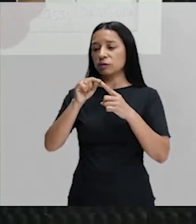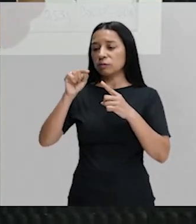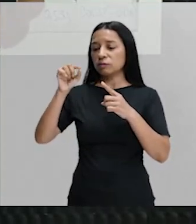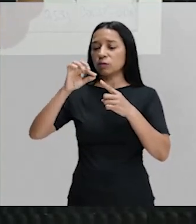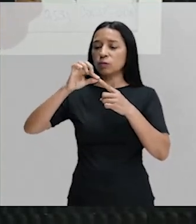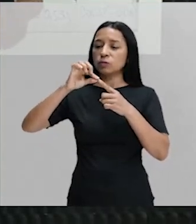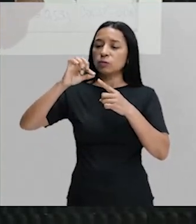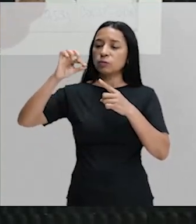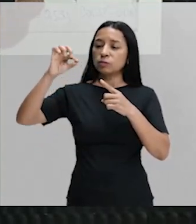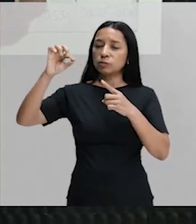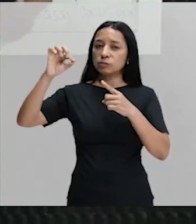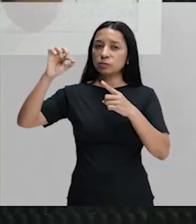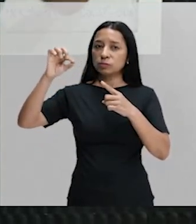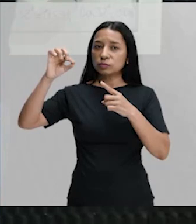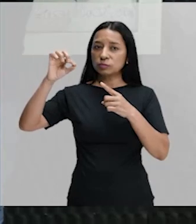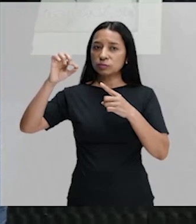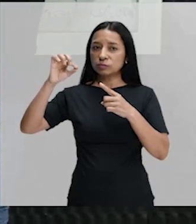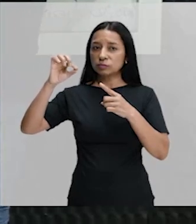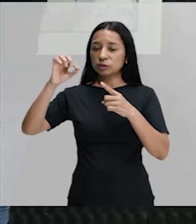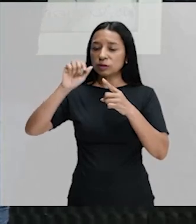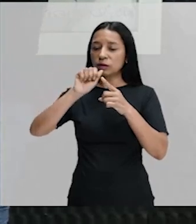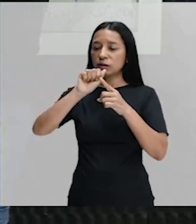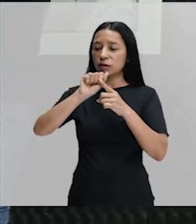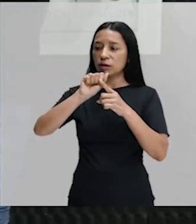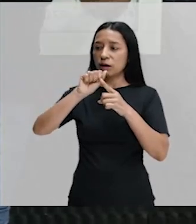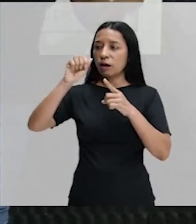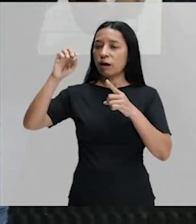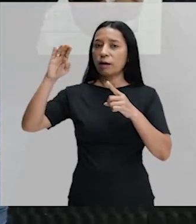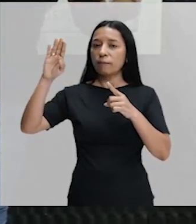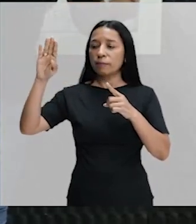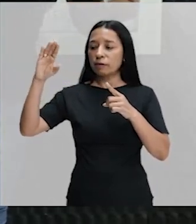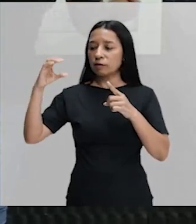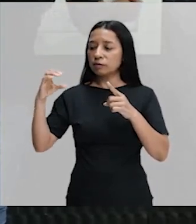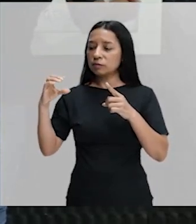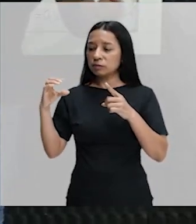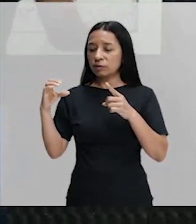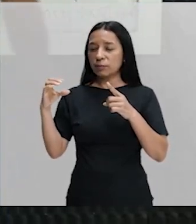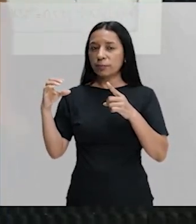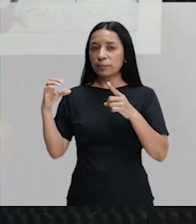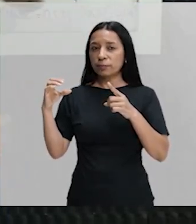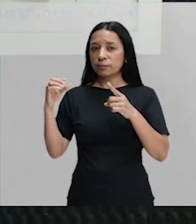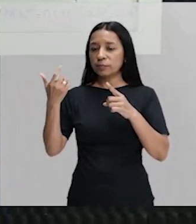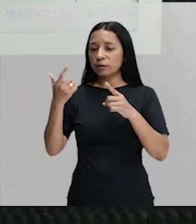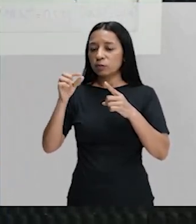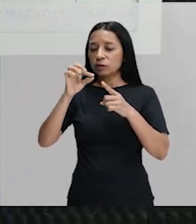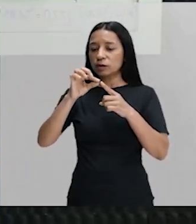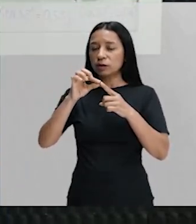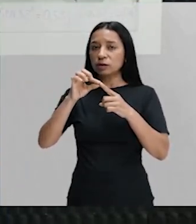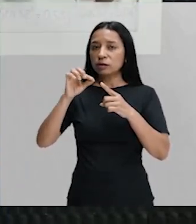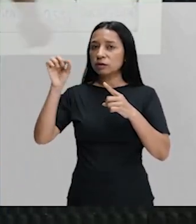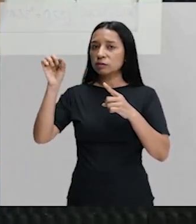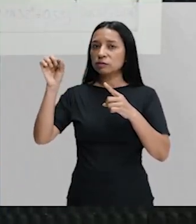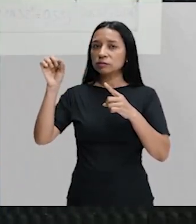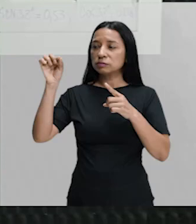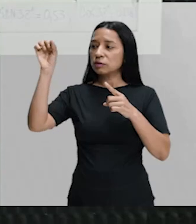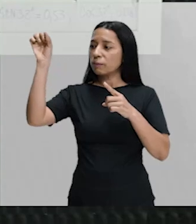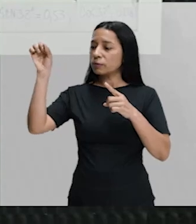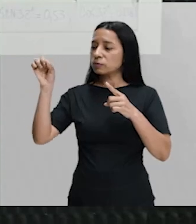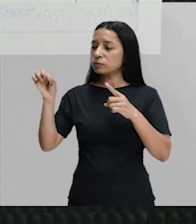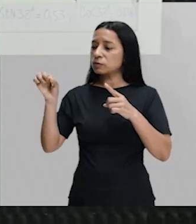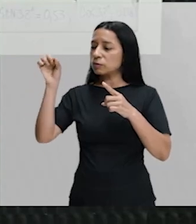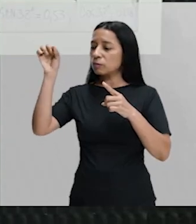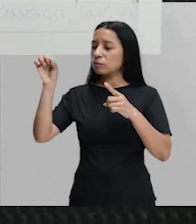triângulo, esse triângulo é um triângulo ABC. Eu não tenho essa medida BC, que é